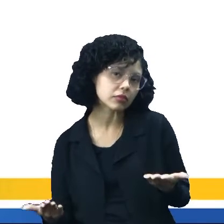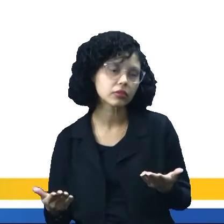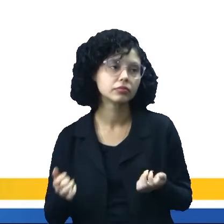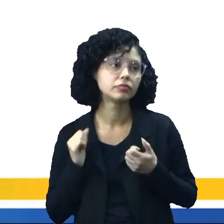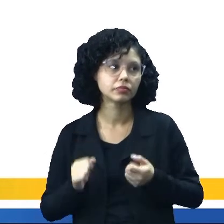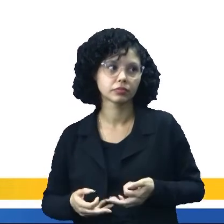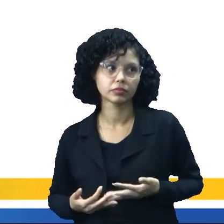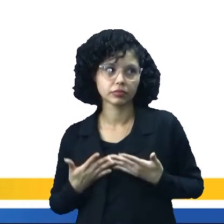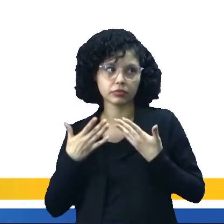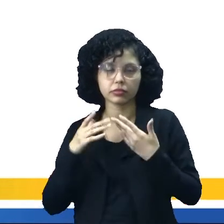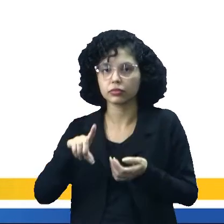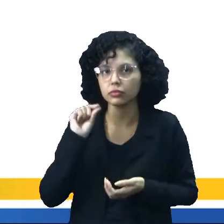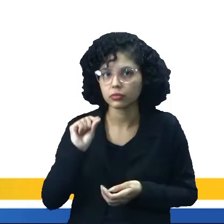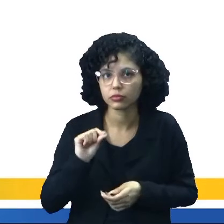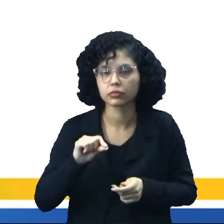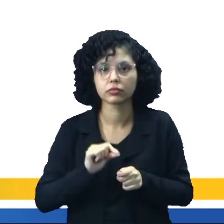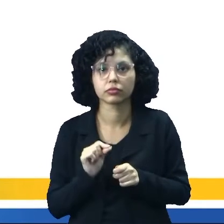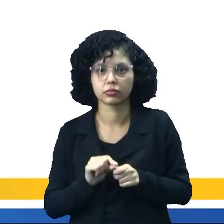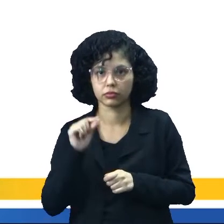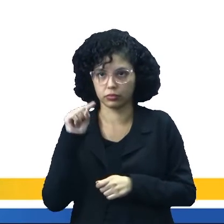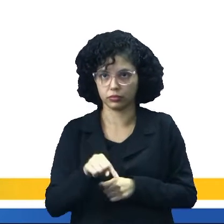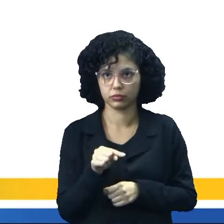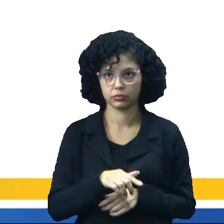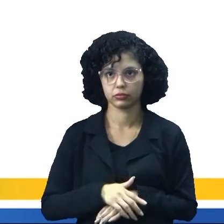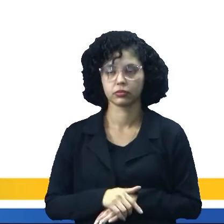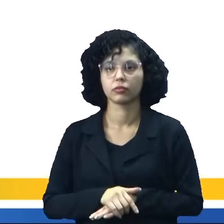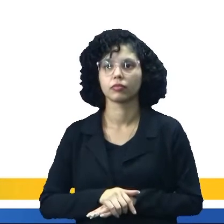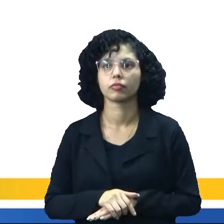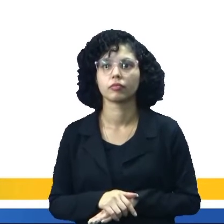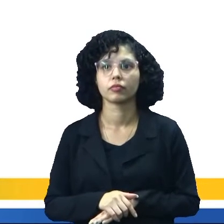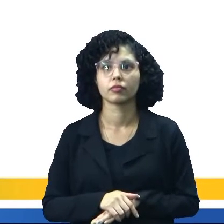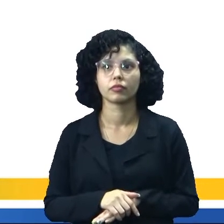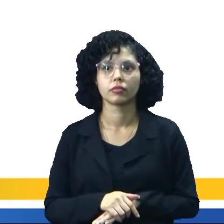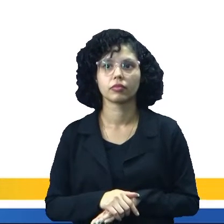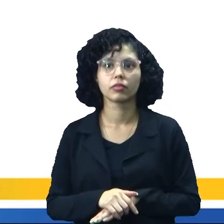foi a motivação? O que fez com que esses haitianos viessem para cá?